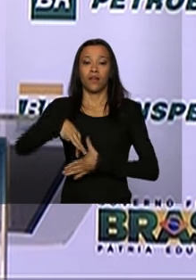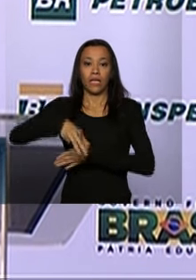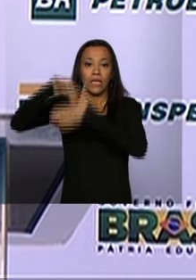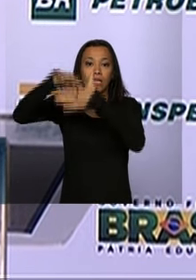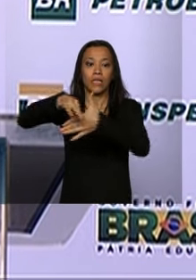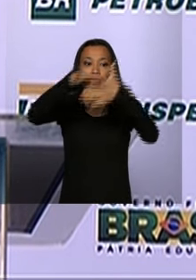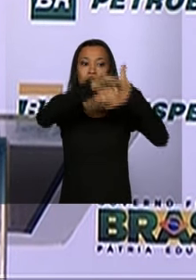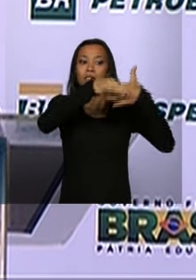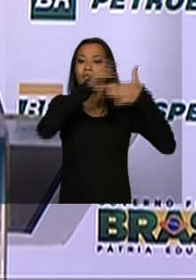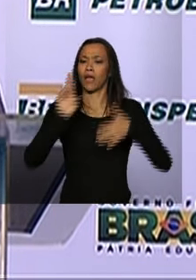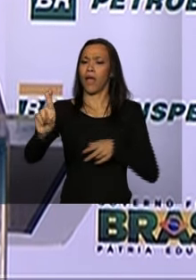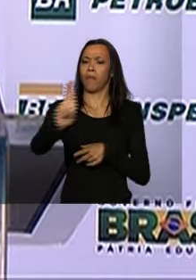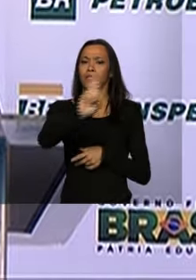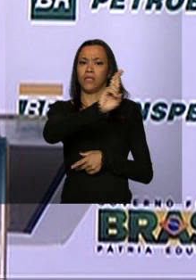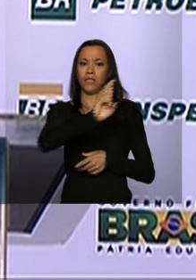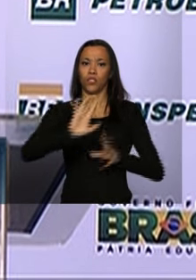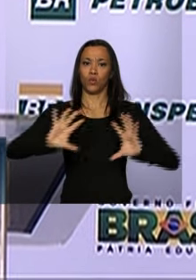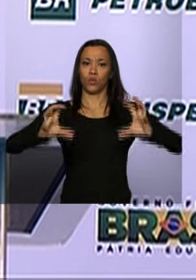petroleira aqui presente.